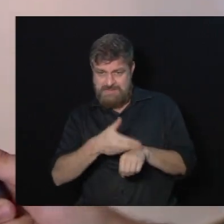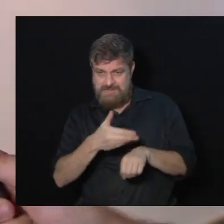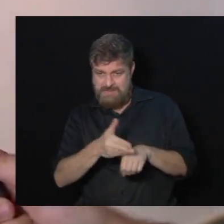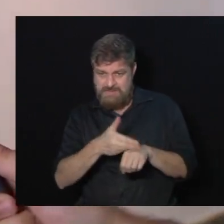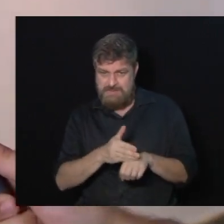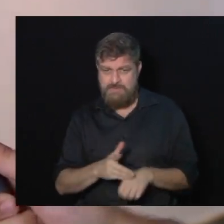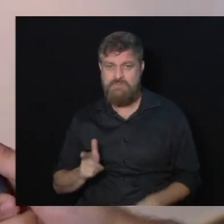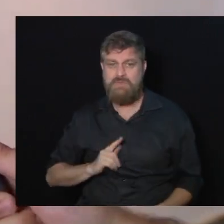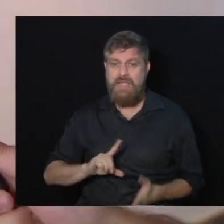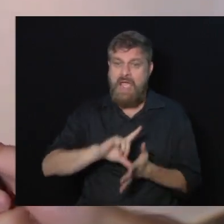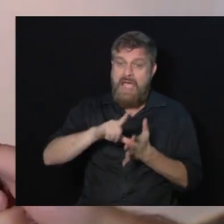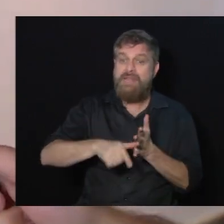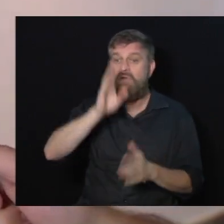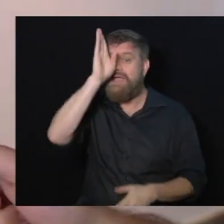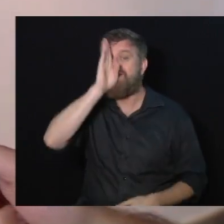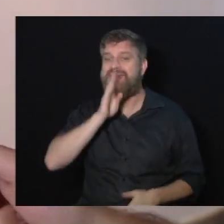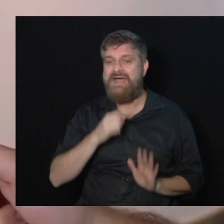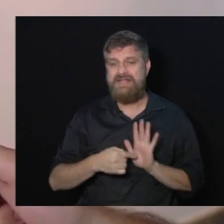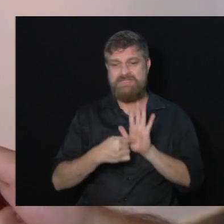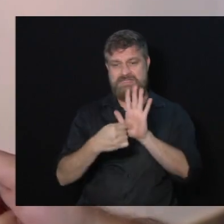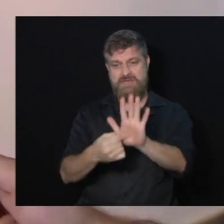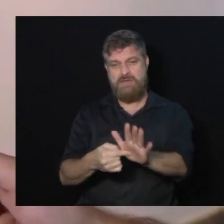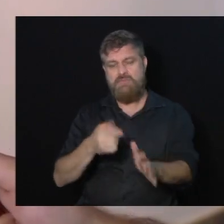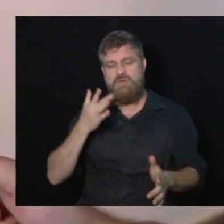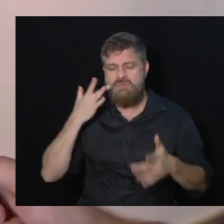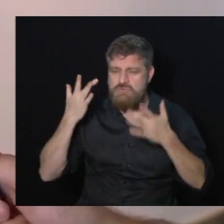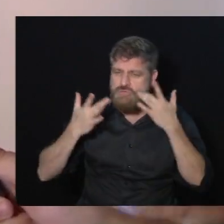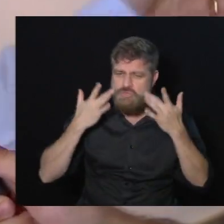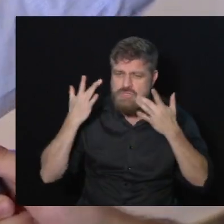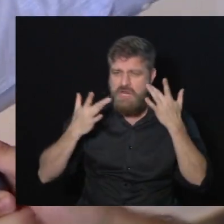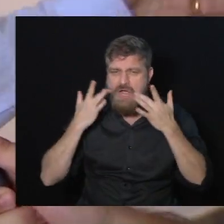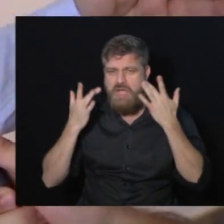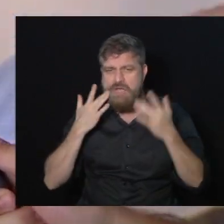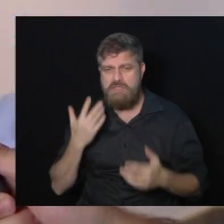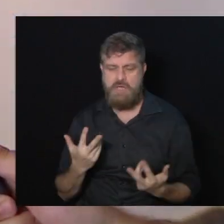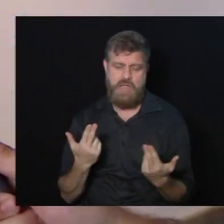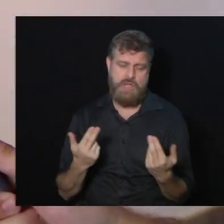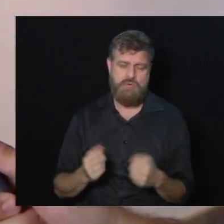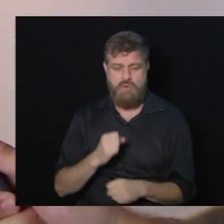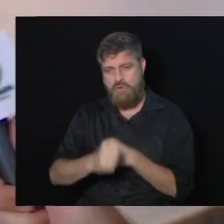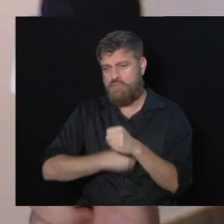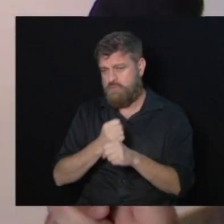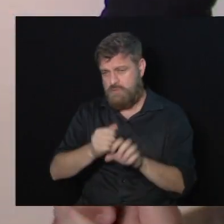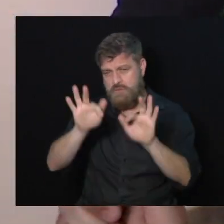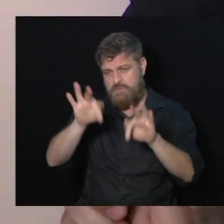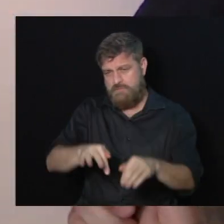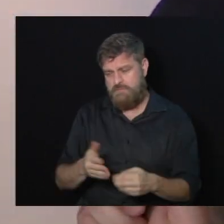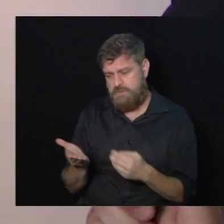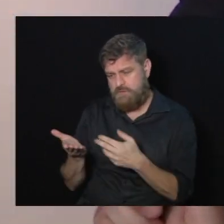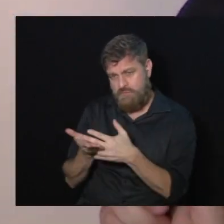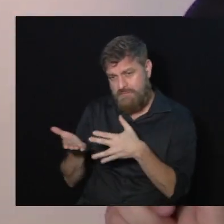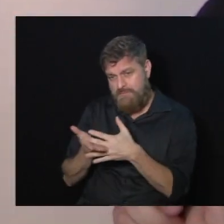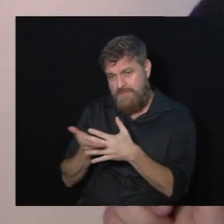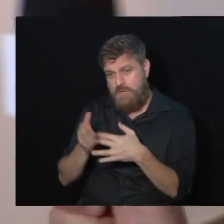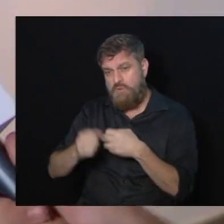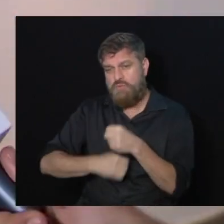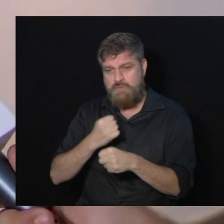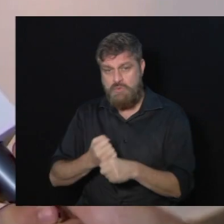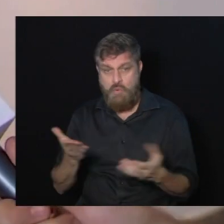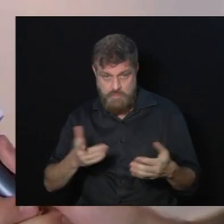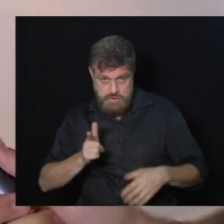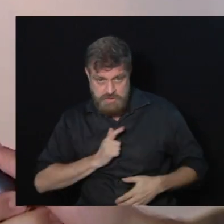eles apresentam gratuitamente peças em temporadas como final do ano e meio do ano. Hoje tem alguma atividade por aqui ou